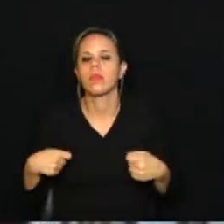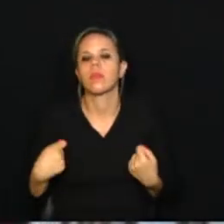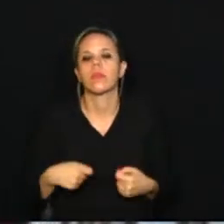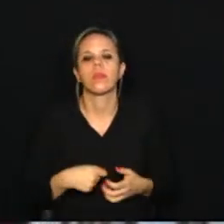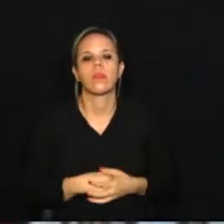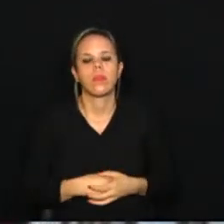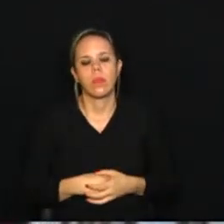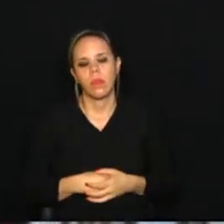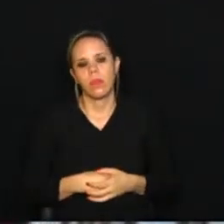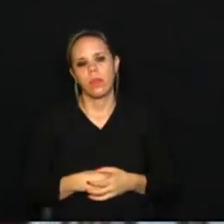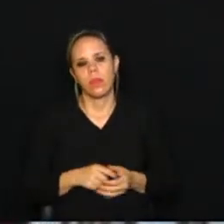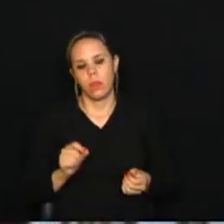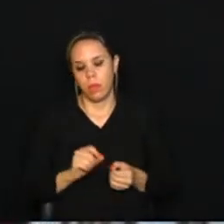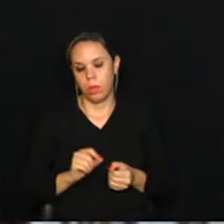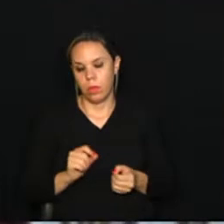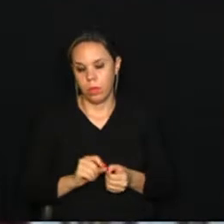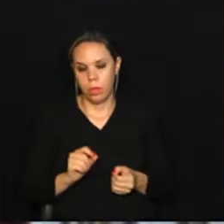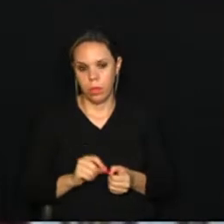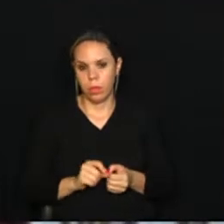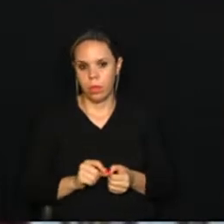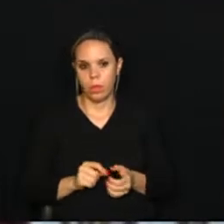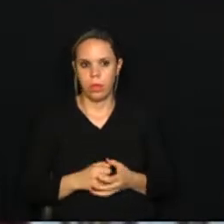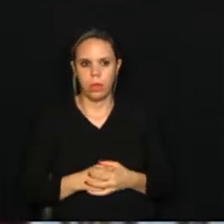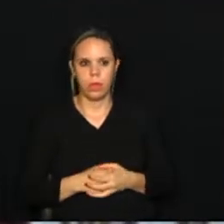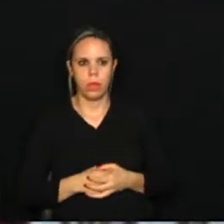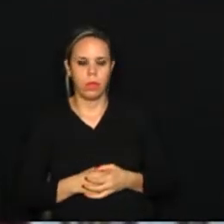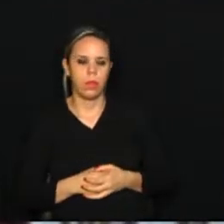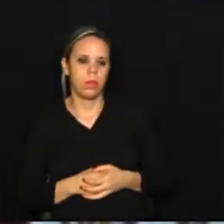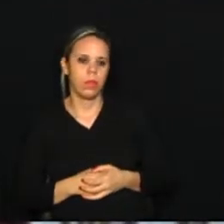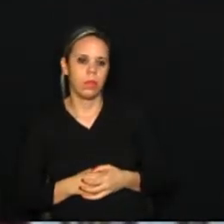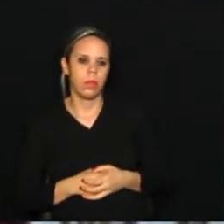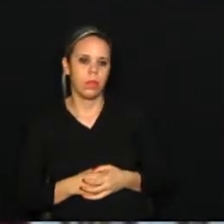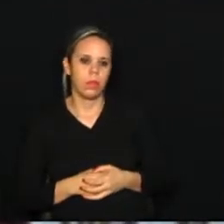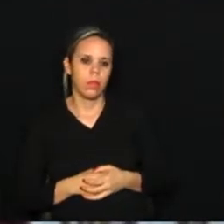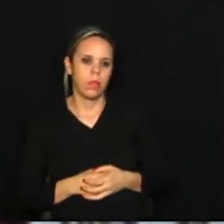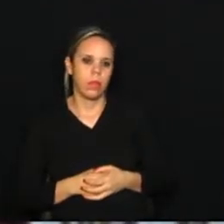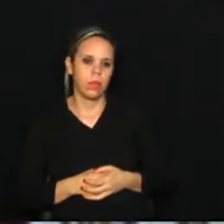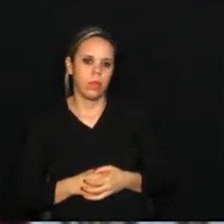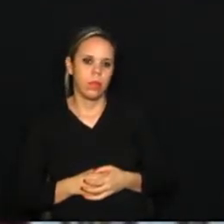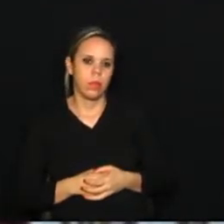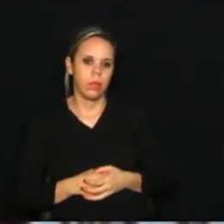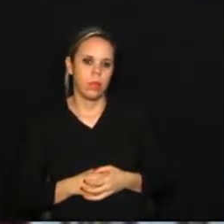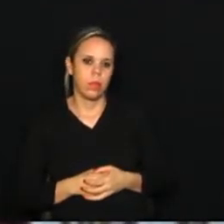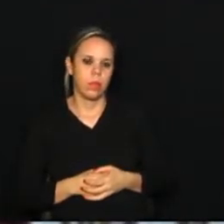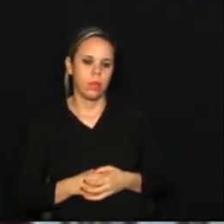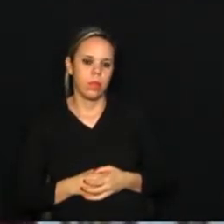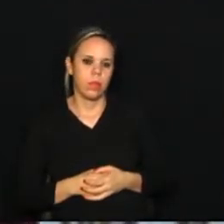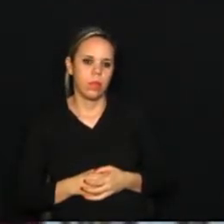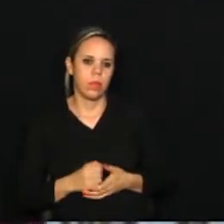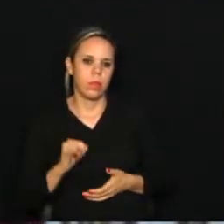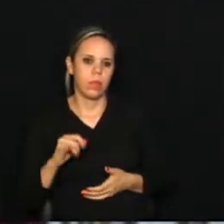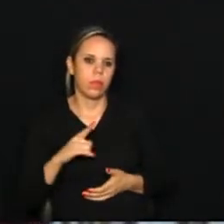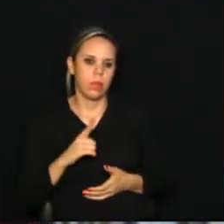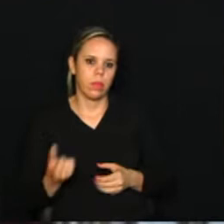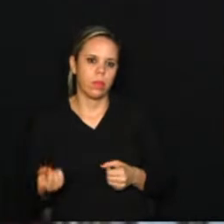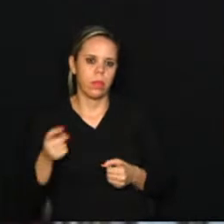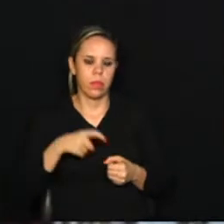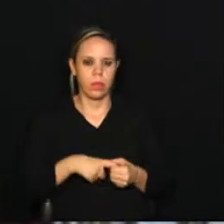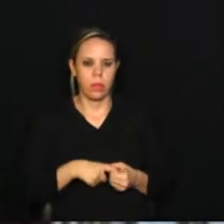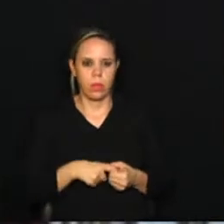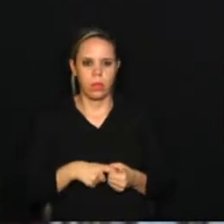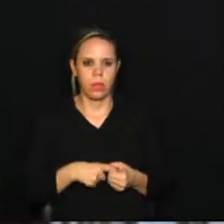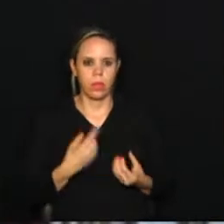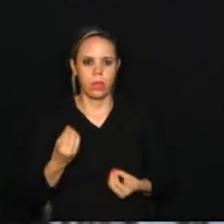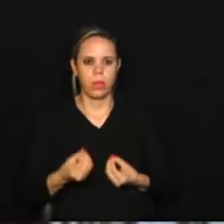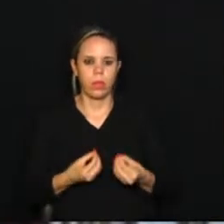deveríamos tomar no sentido de que houvesse um retorno